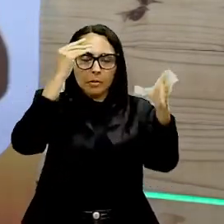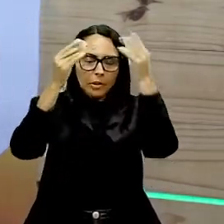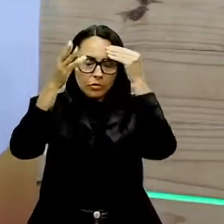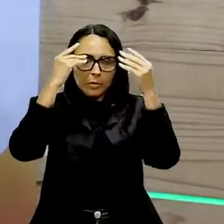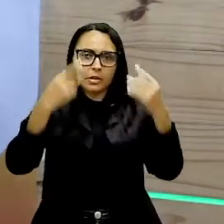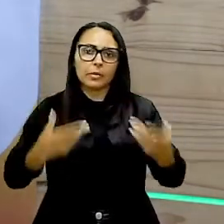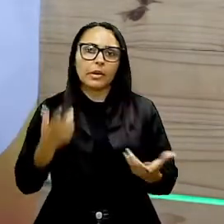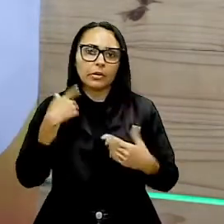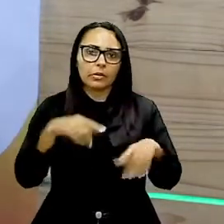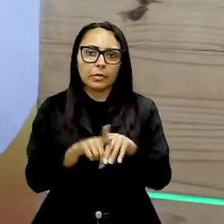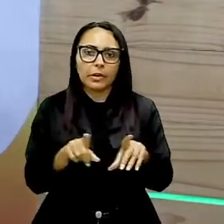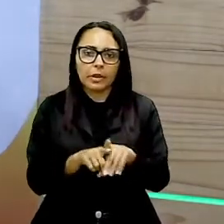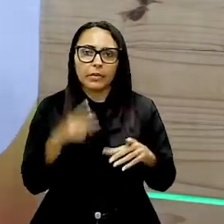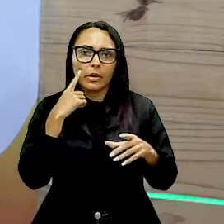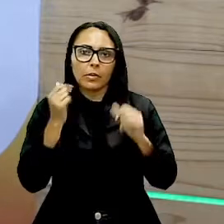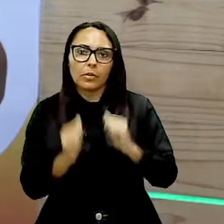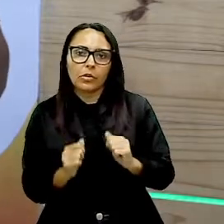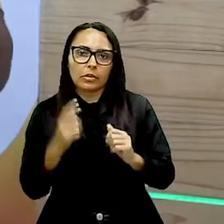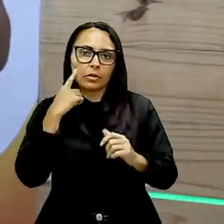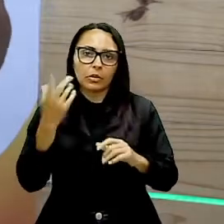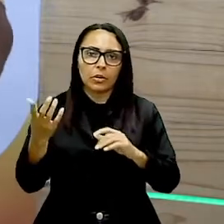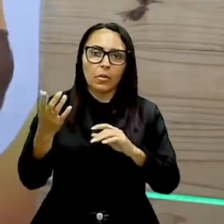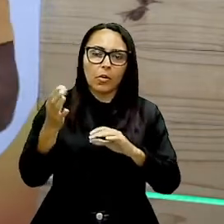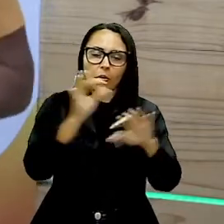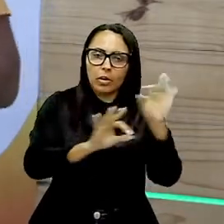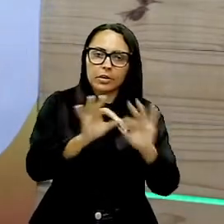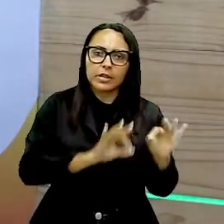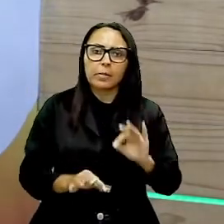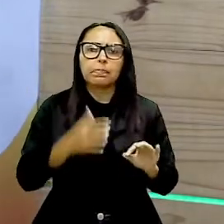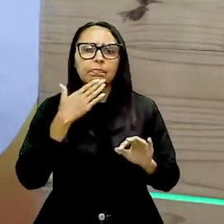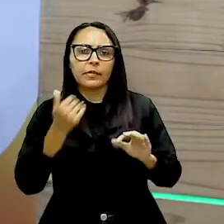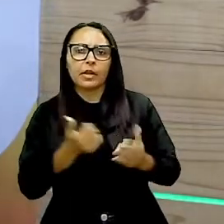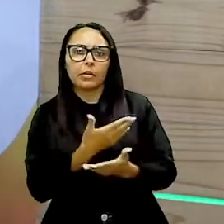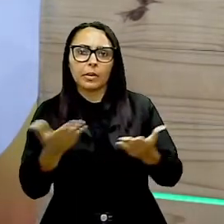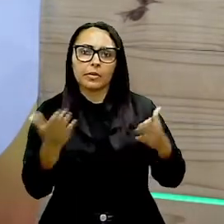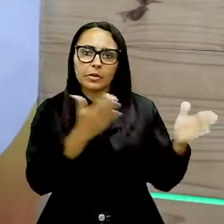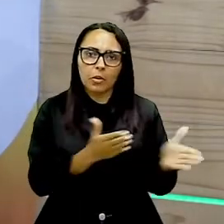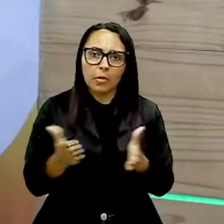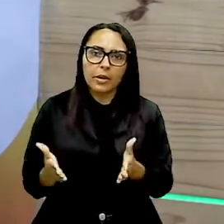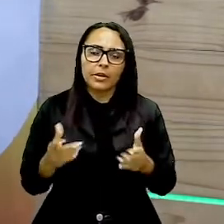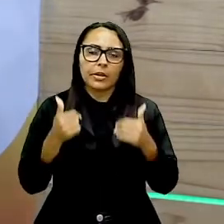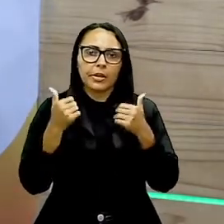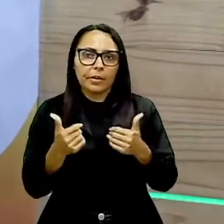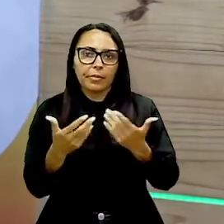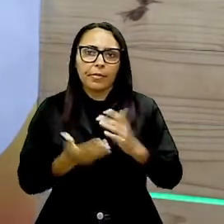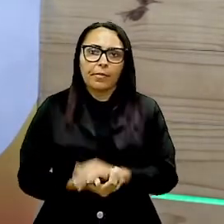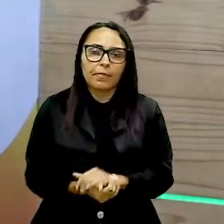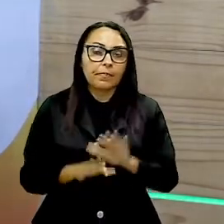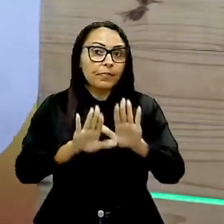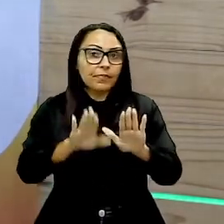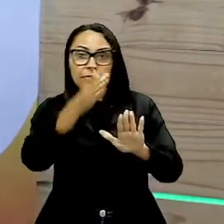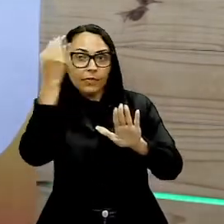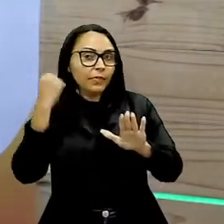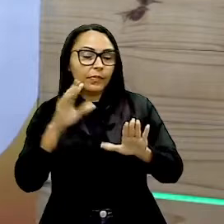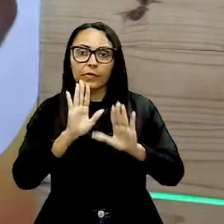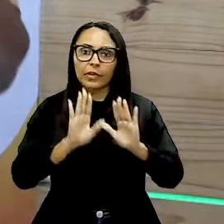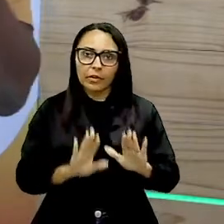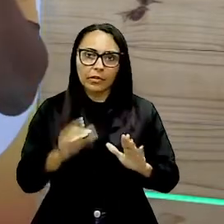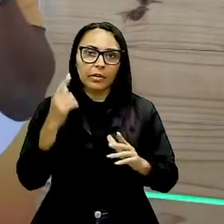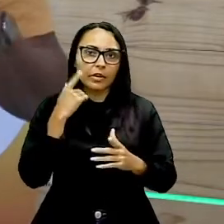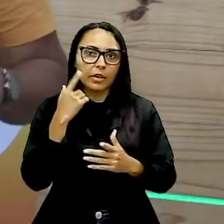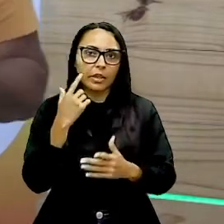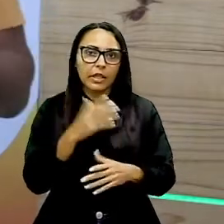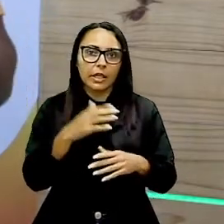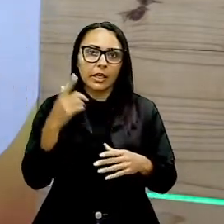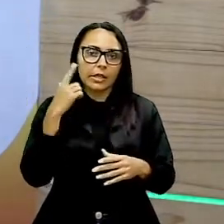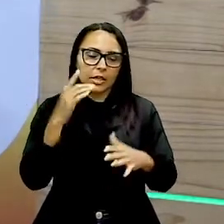conhecimento, para que vocês possam se preparar melhor para esse momento do Enem, tá bom? Não esqueçam de irem